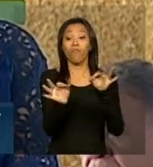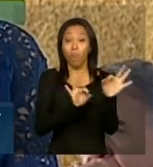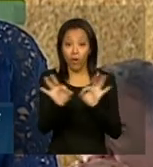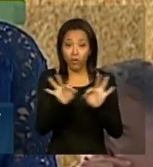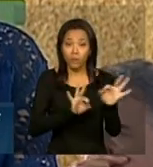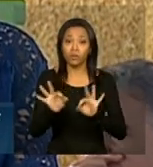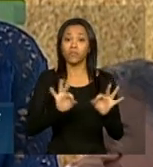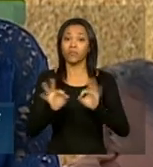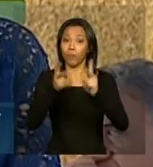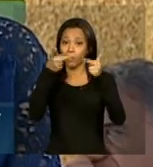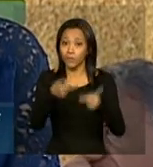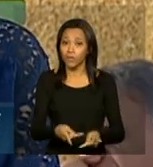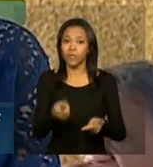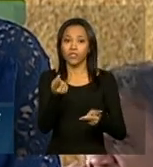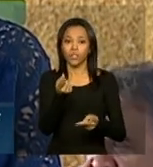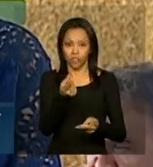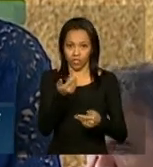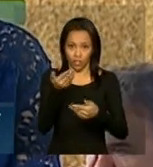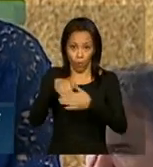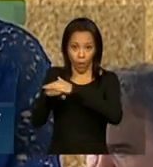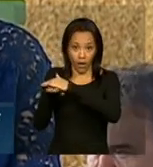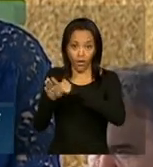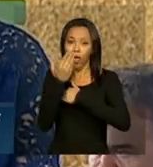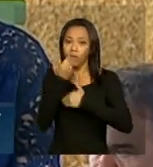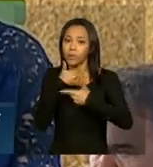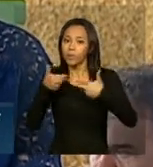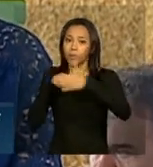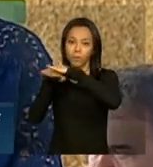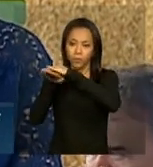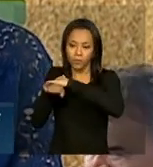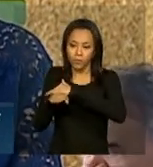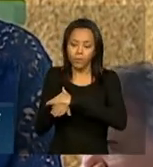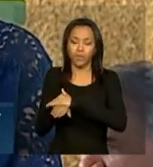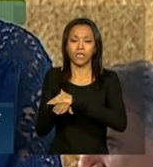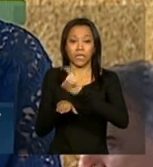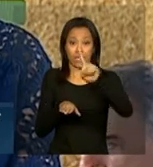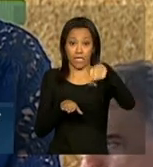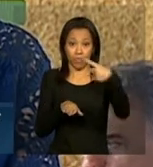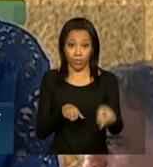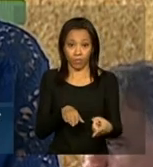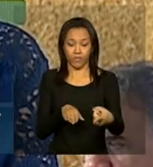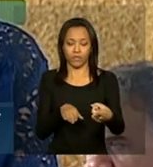de armazenamento tem um objetivo: garantir que depois